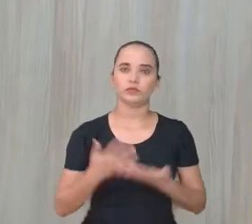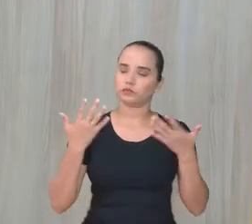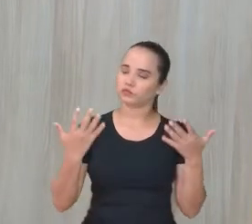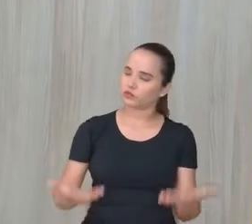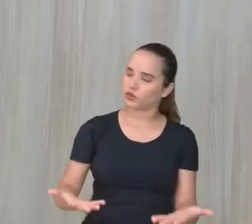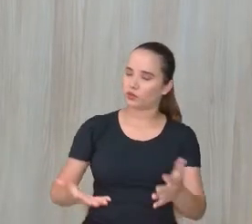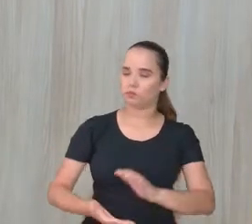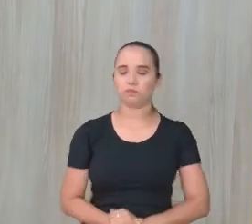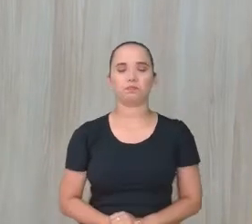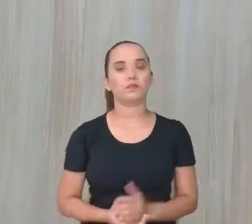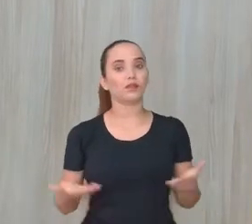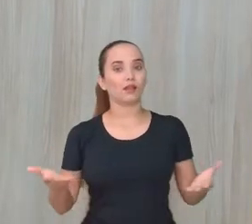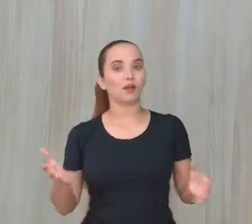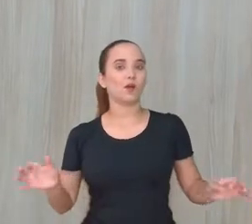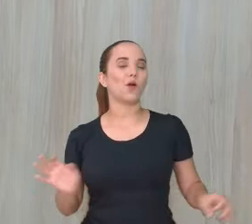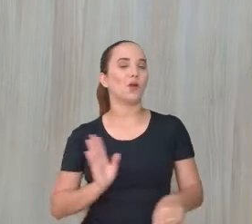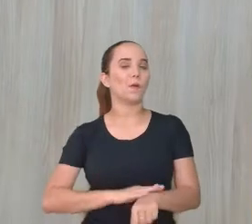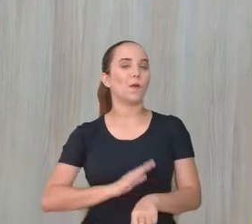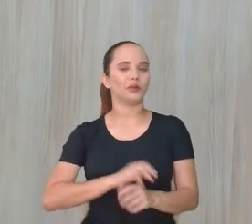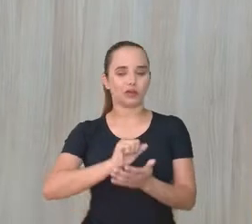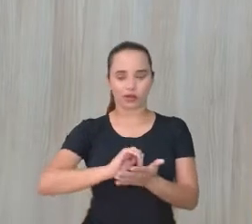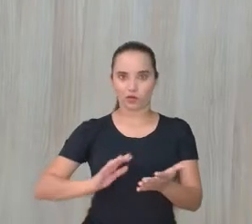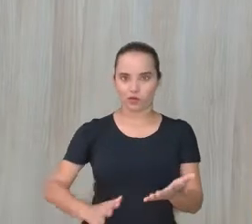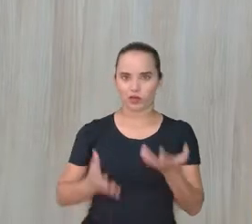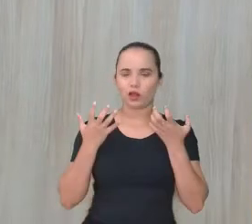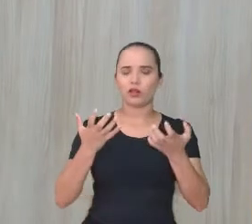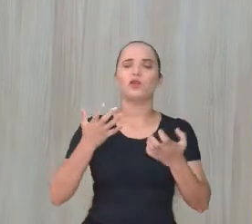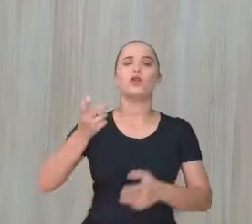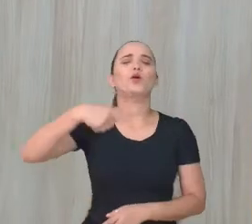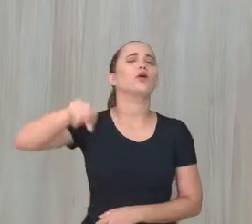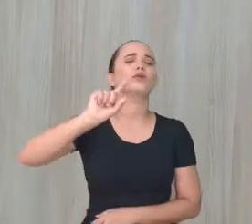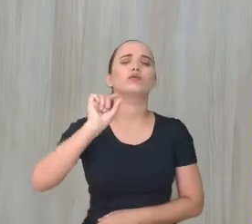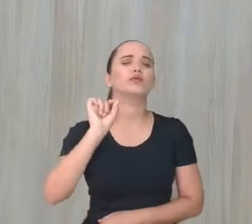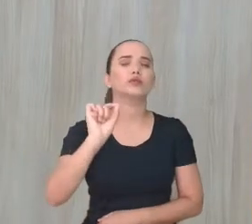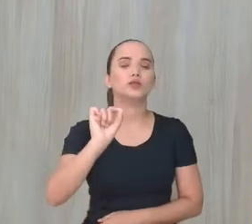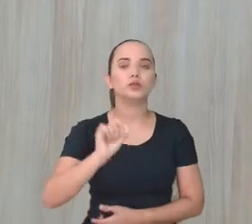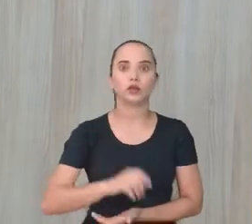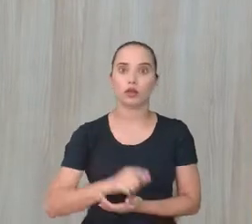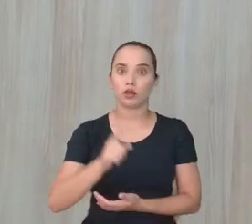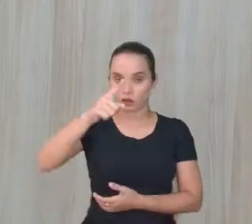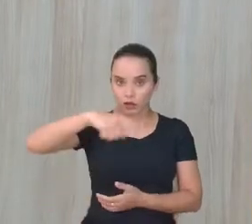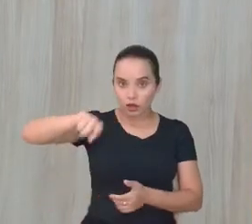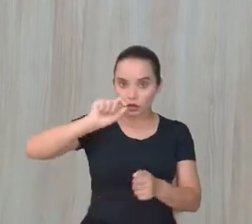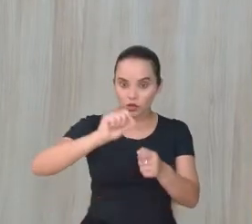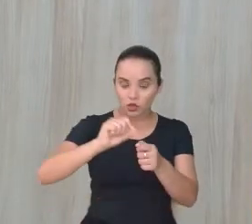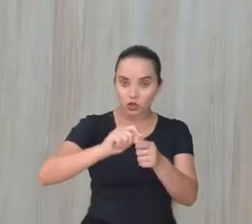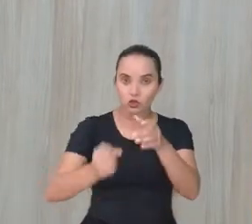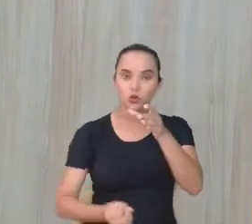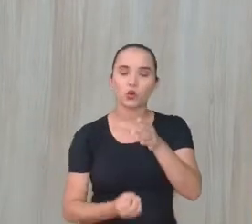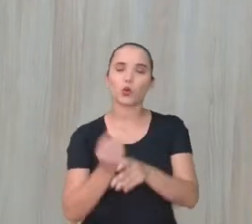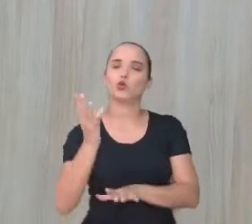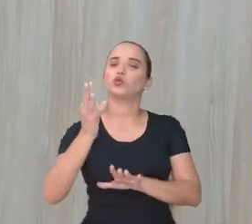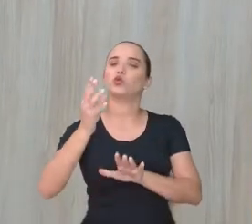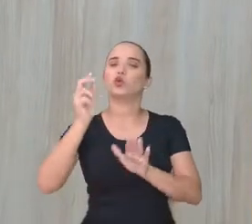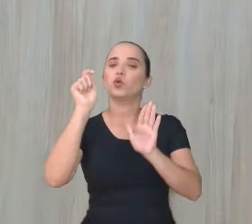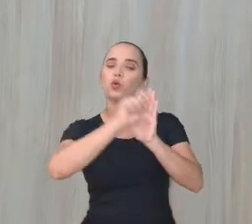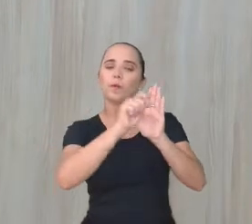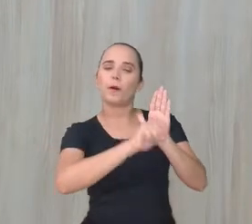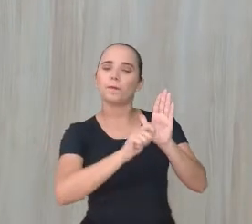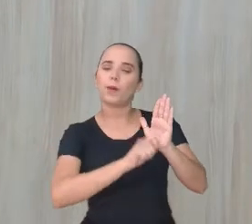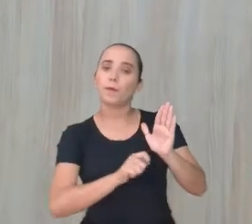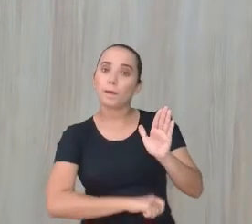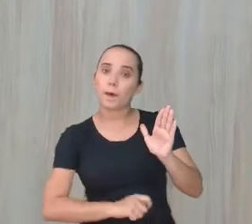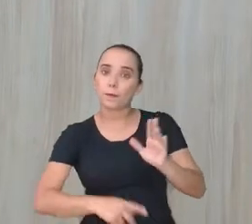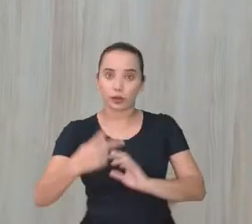Pois é, gente, a gente chega agora na hora da atividade. E o que é que eu vou pedir para vocês? Eu quero que vocês façam um relato da sua vida escolar. Cada um vai